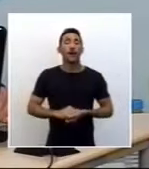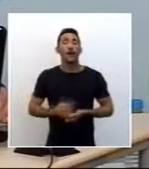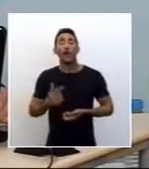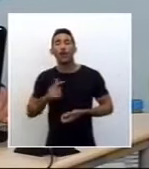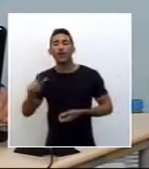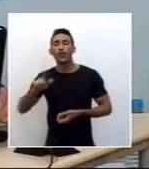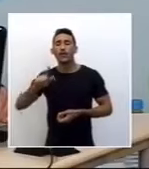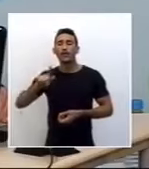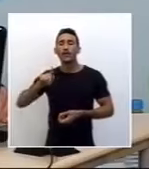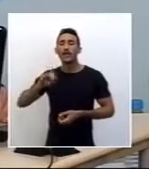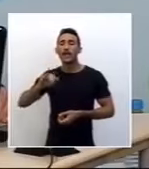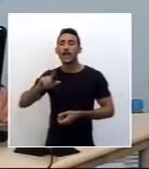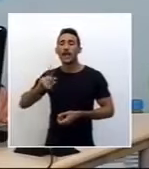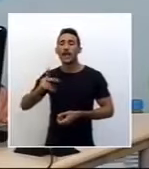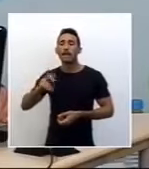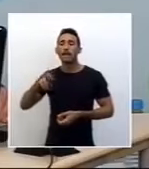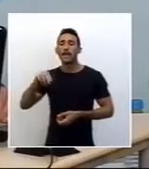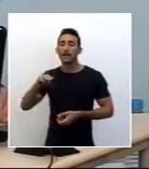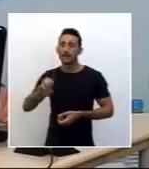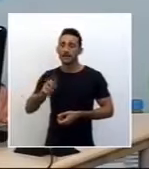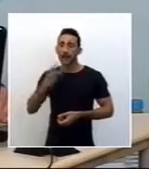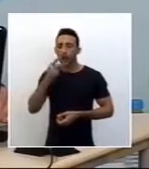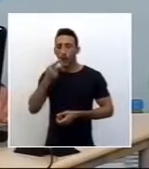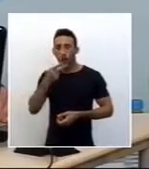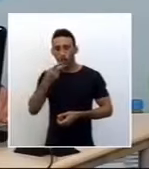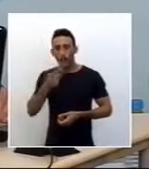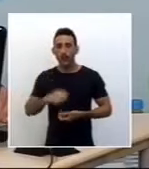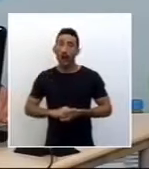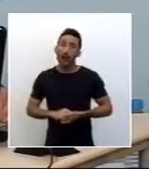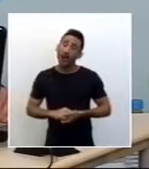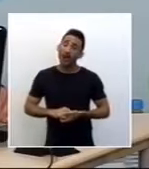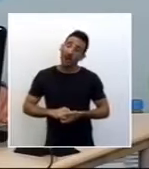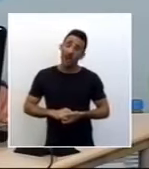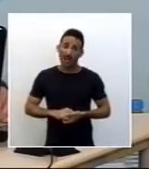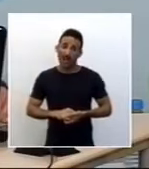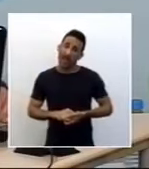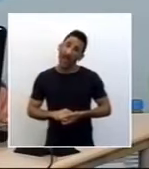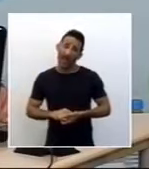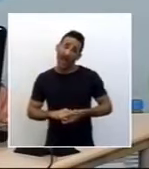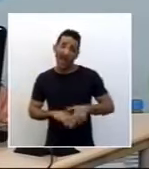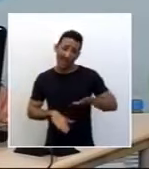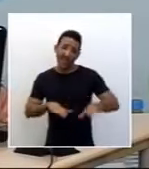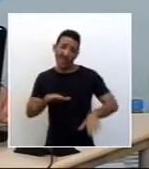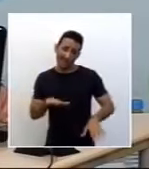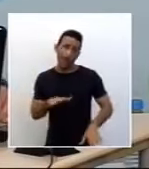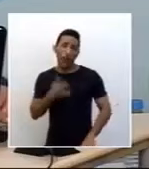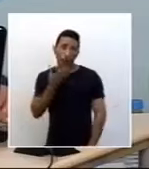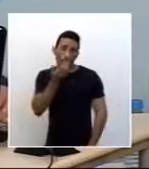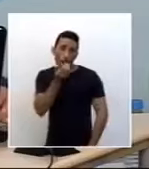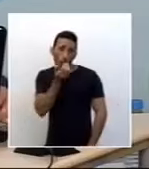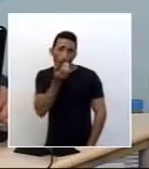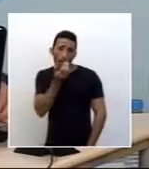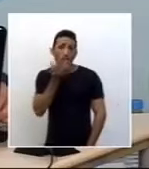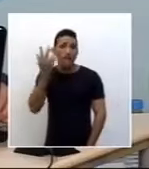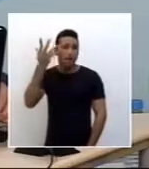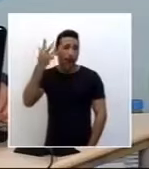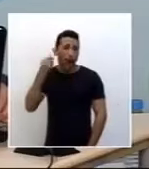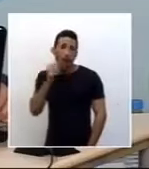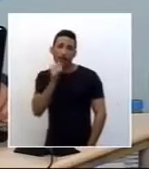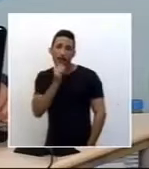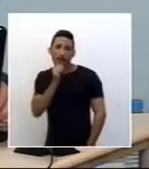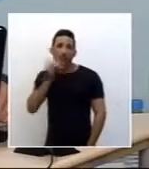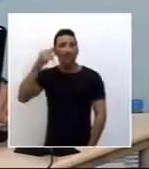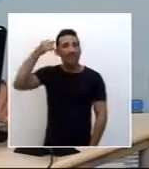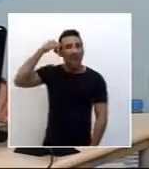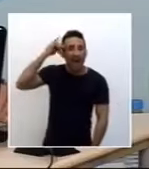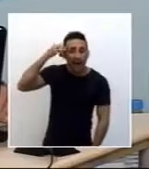as Bank Within normality in Animals like House é mas normalmente a gente come alguns animais como vacas né acaba de vaca